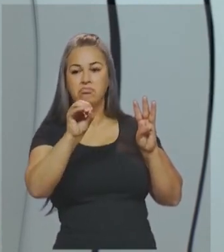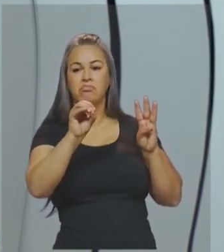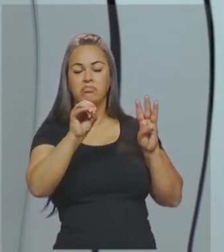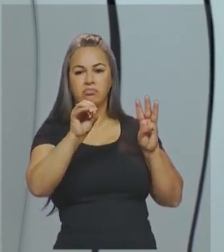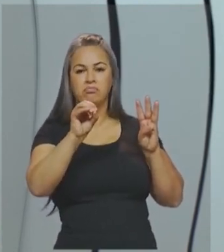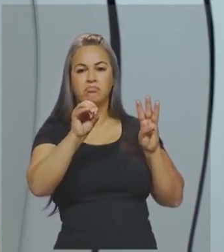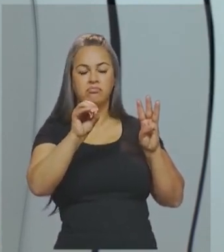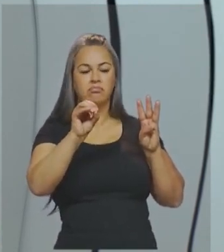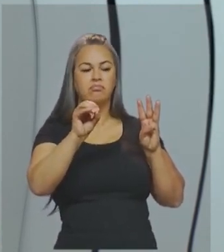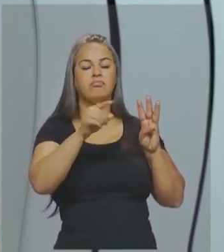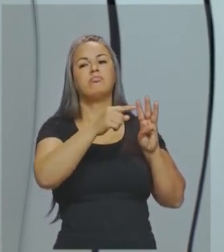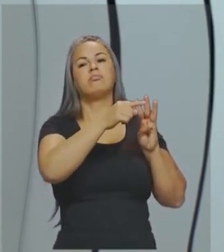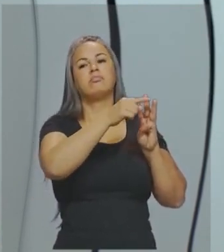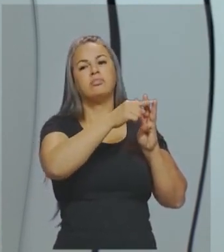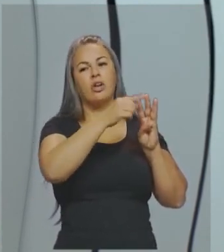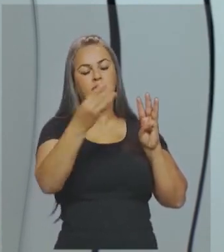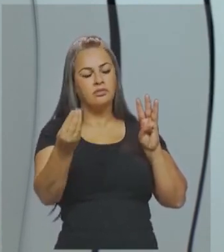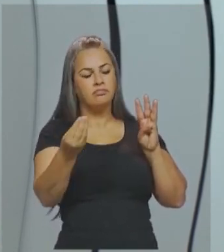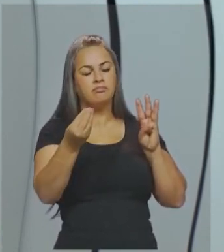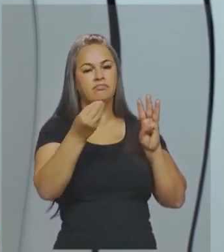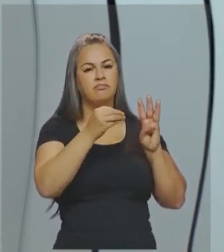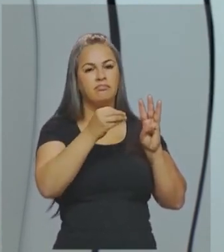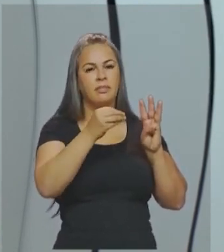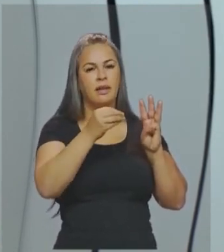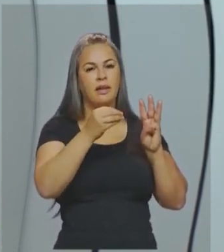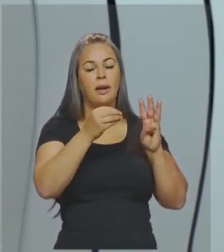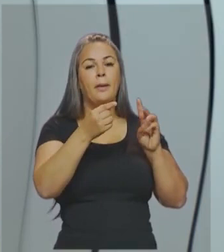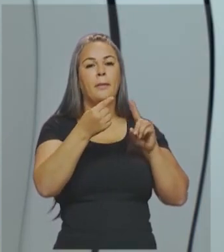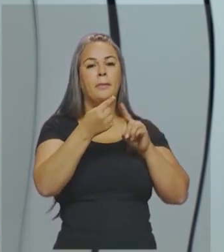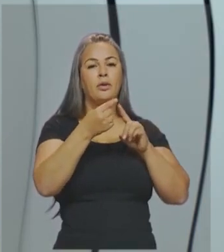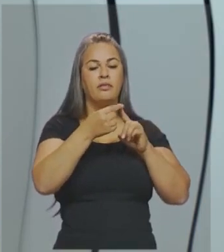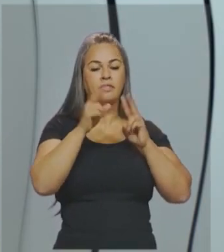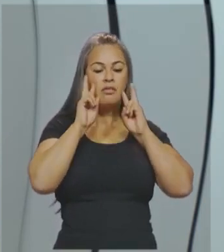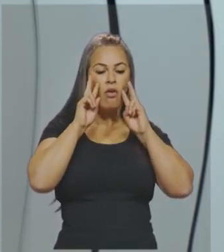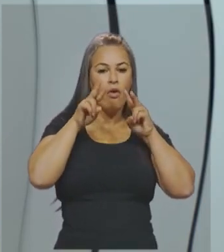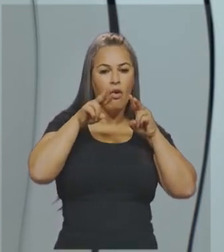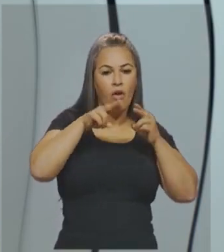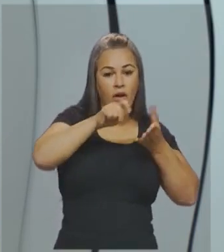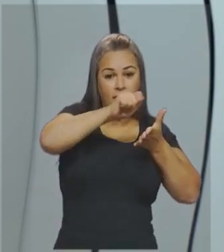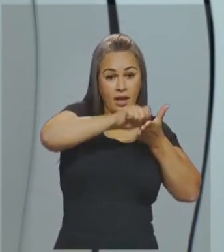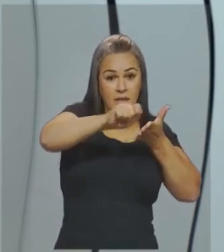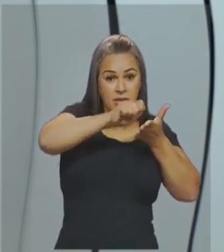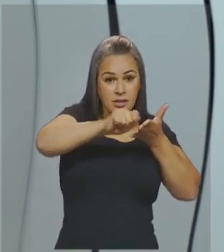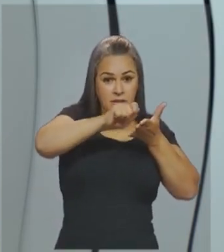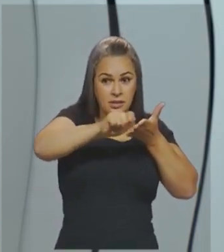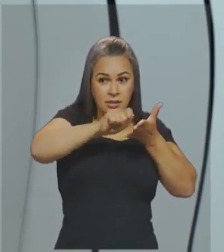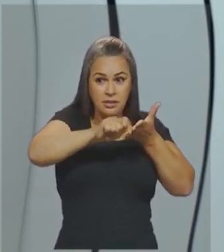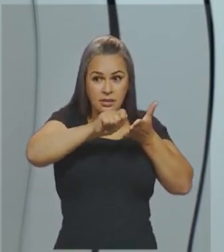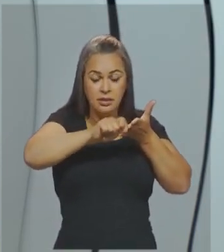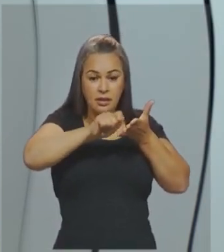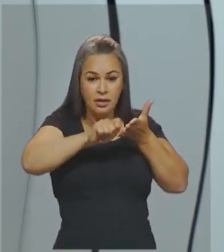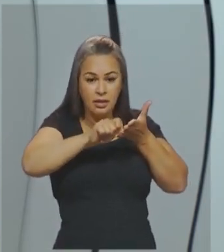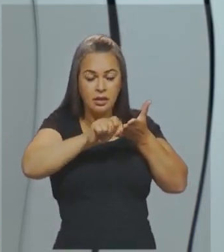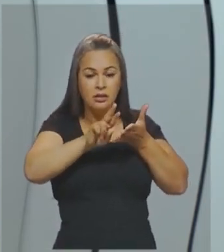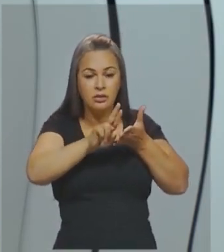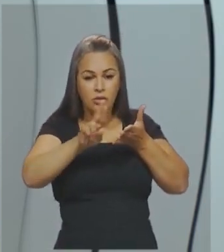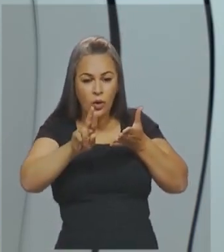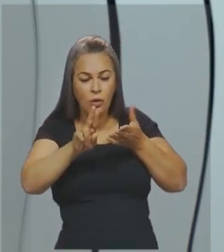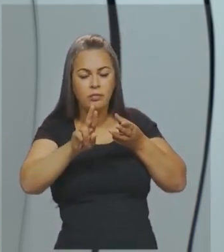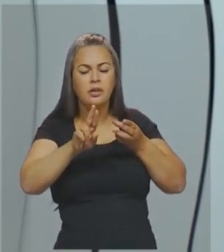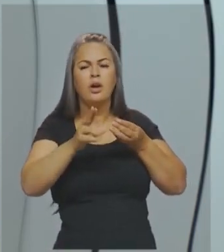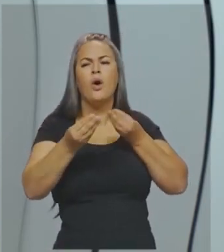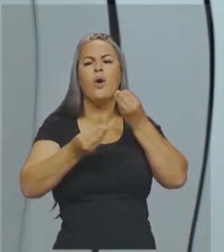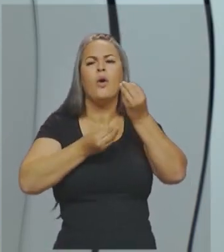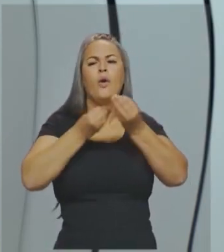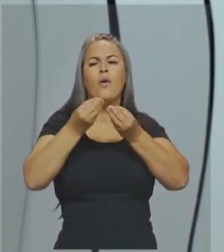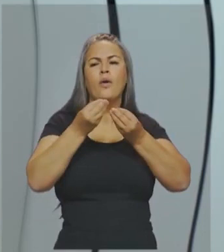e o 0. Na leitura, você não falou 500, não é? Como é que você representa o 500?